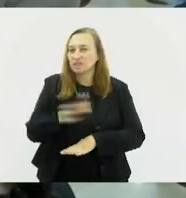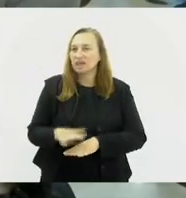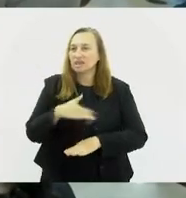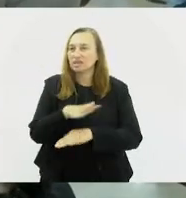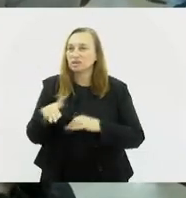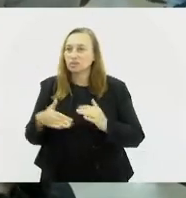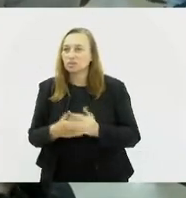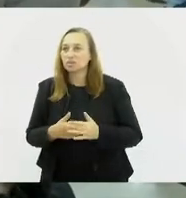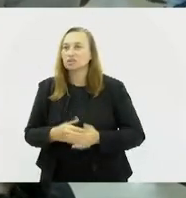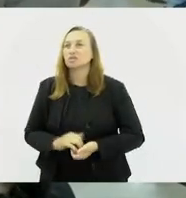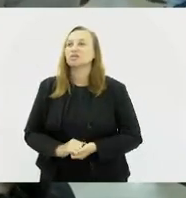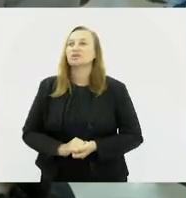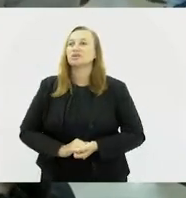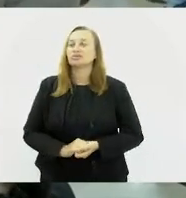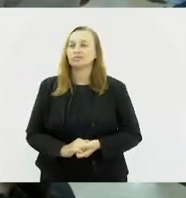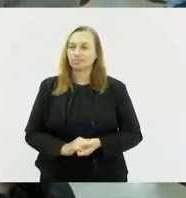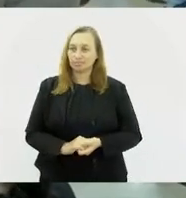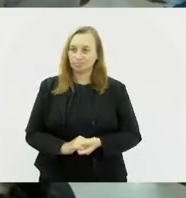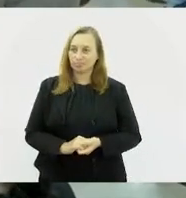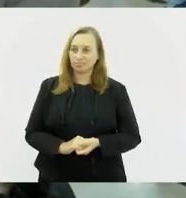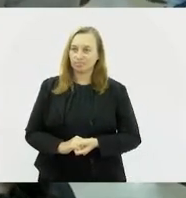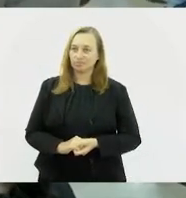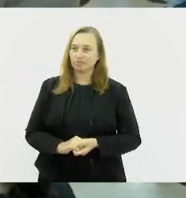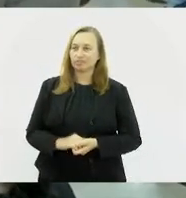a todas. Senhor